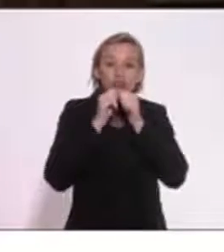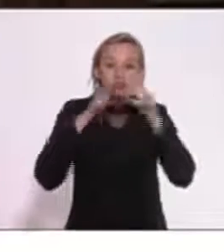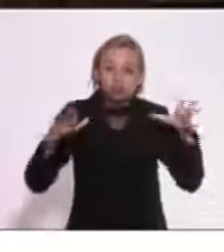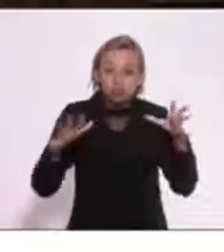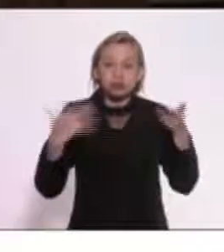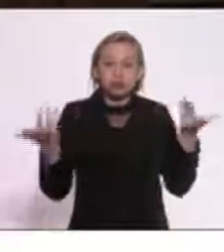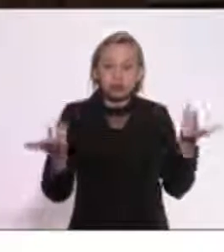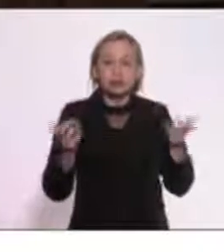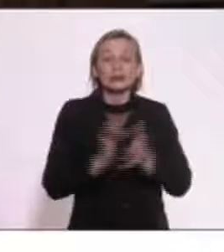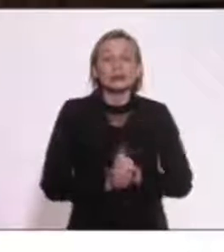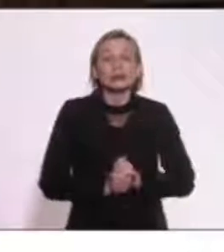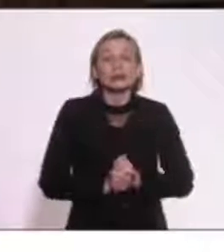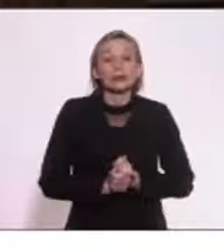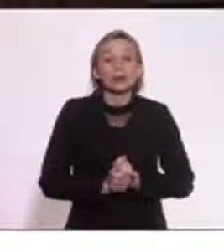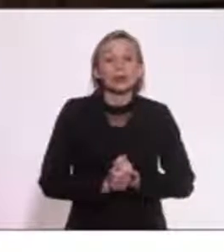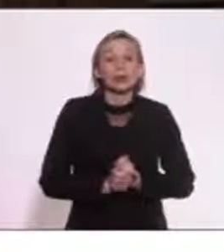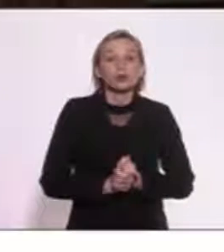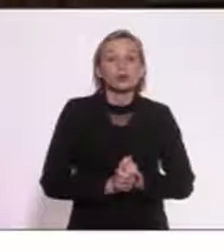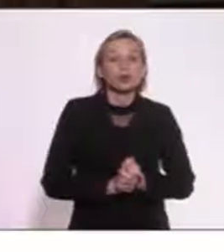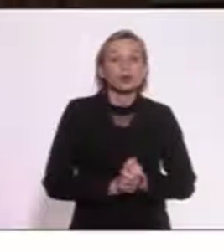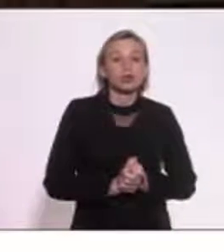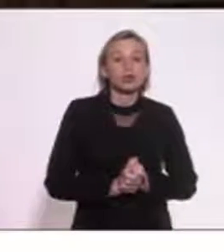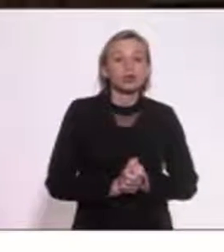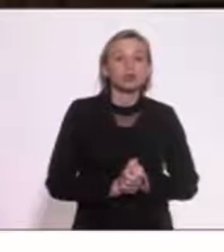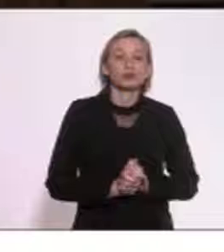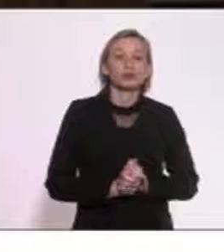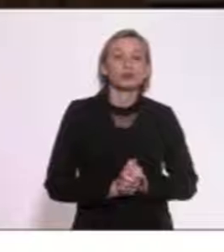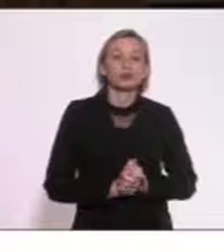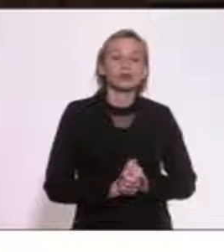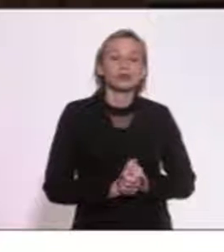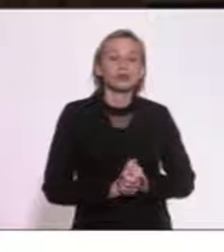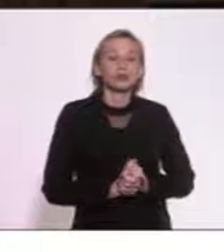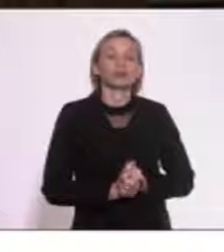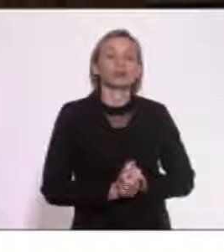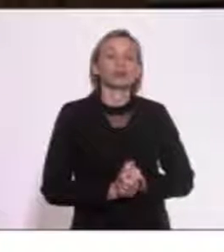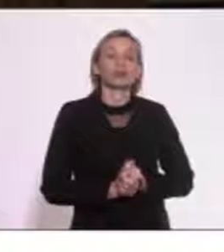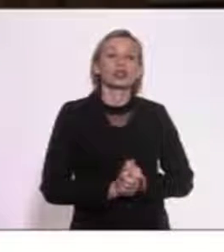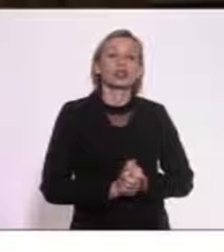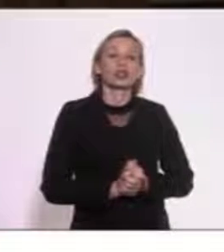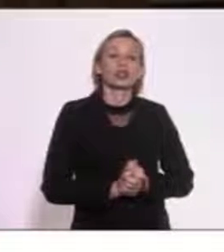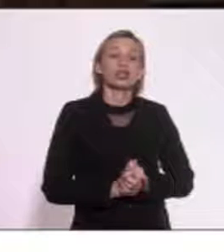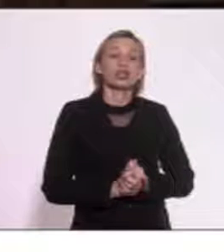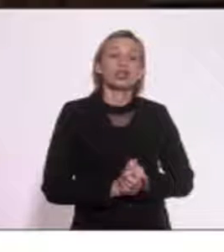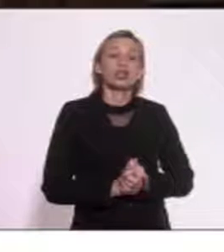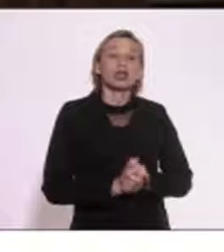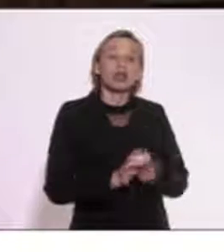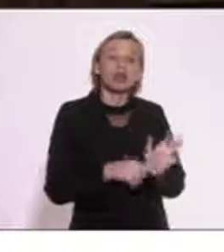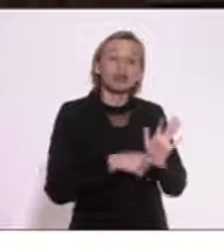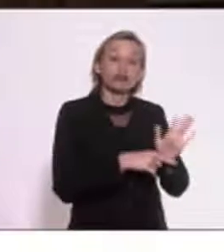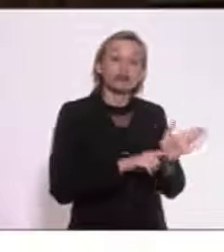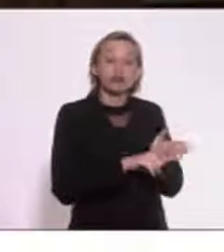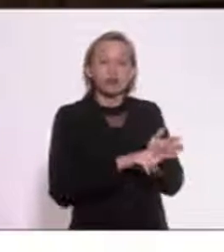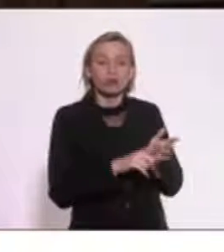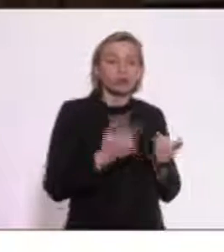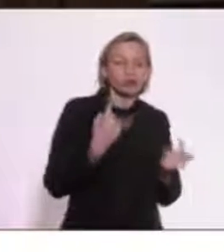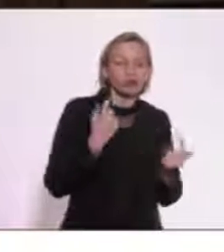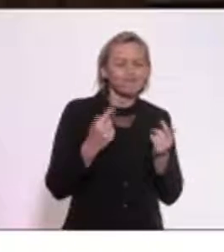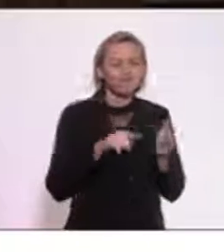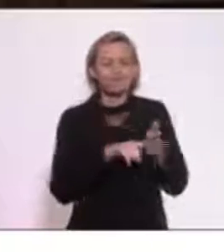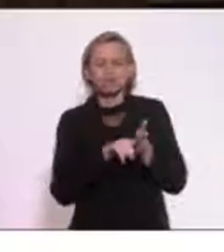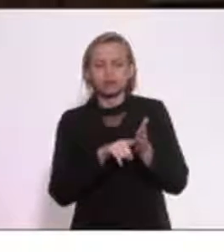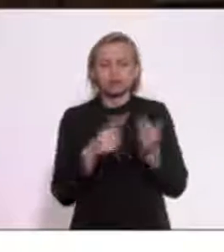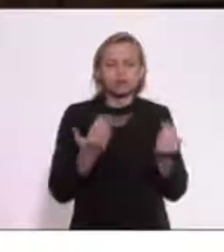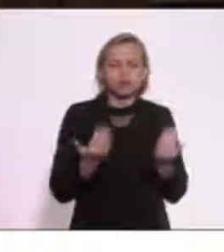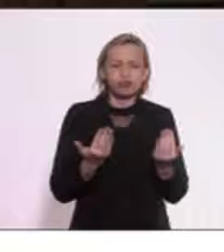e restrita das isenções e dos incentivos fiscais, e a gente verifica que,